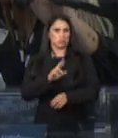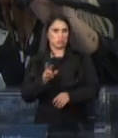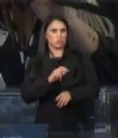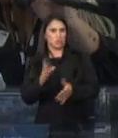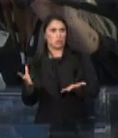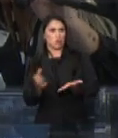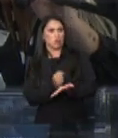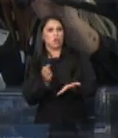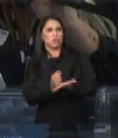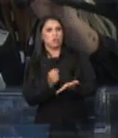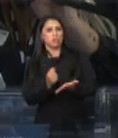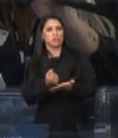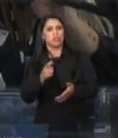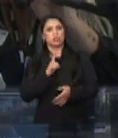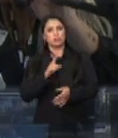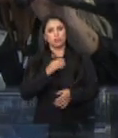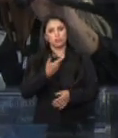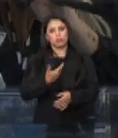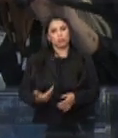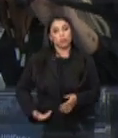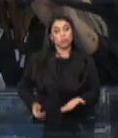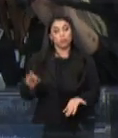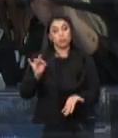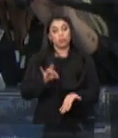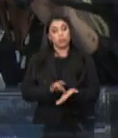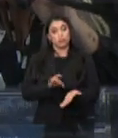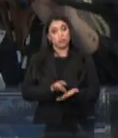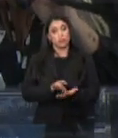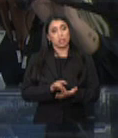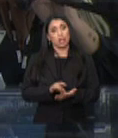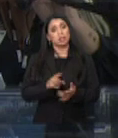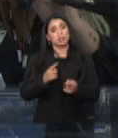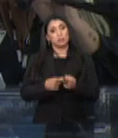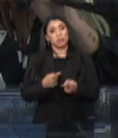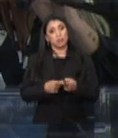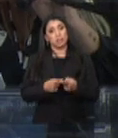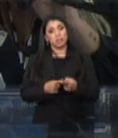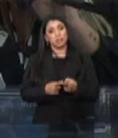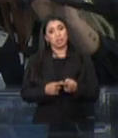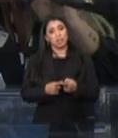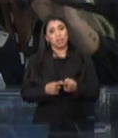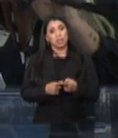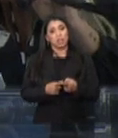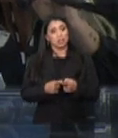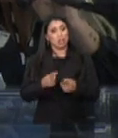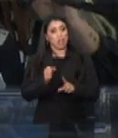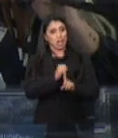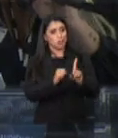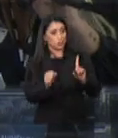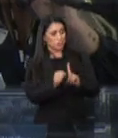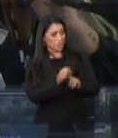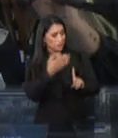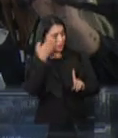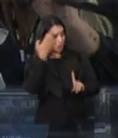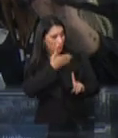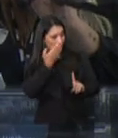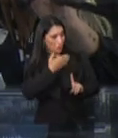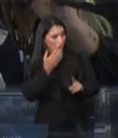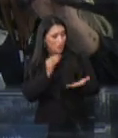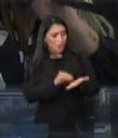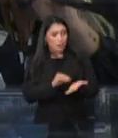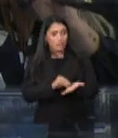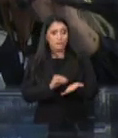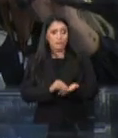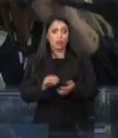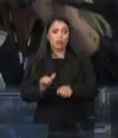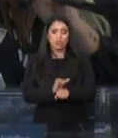alcançados pelos instrumentos públicos oficiais devido a um processo de invisibilização social e de falta de